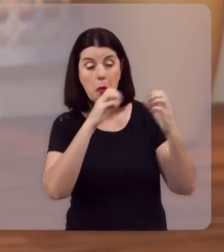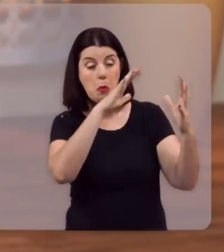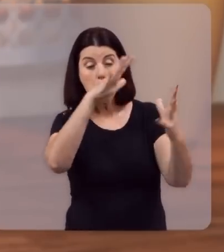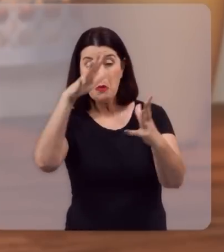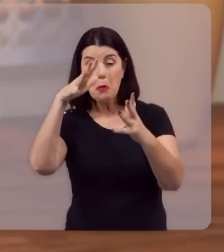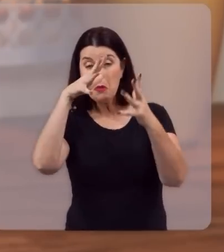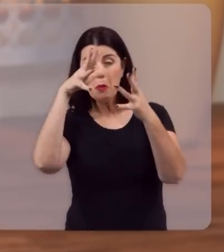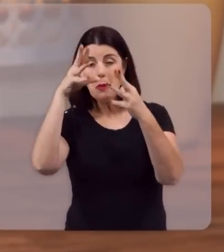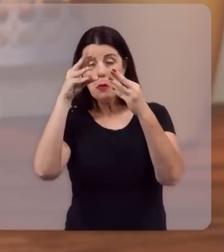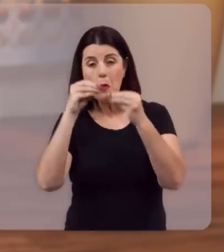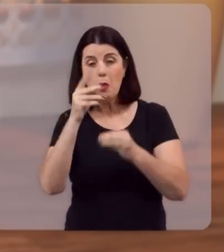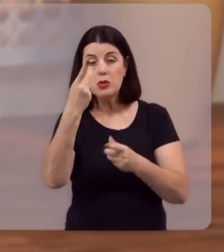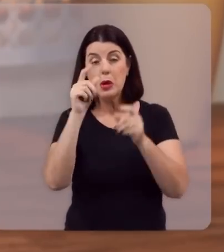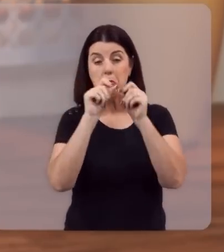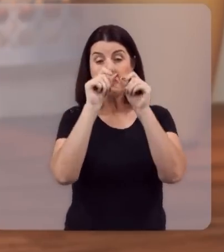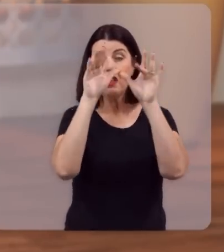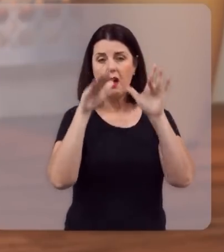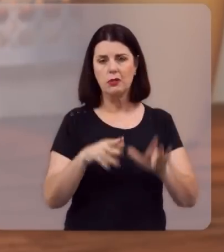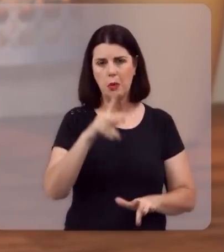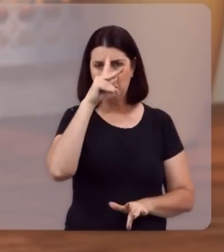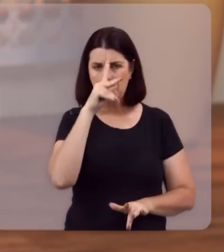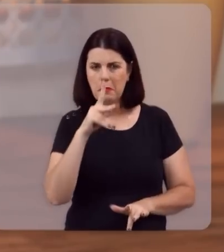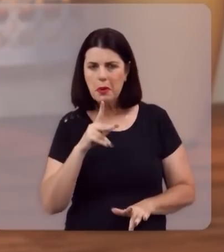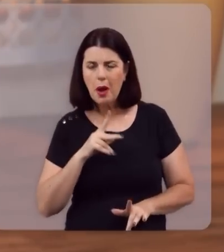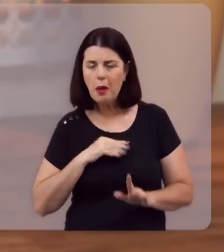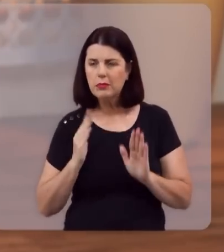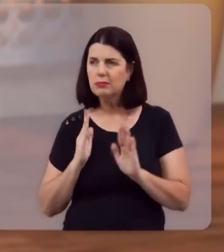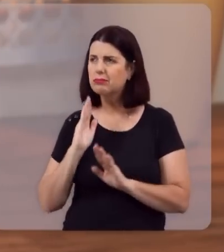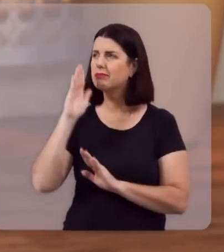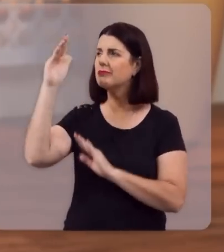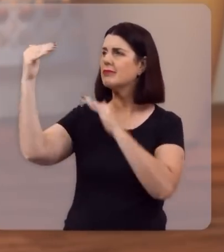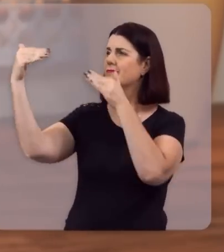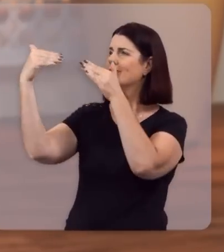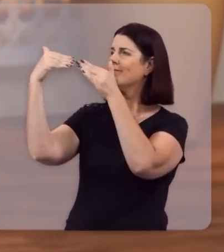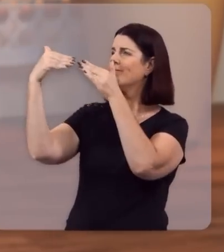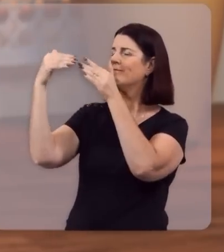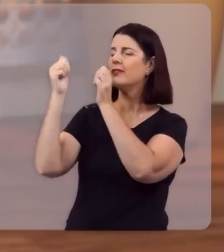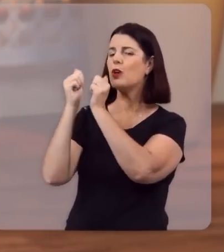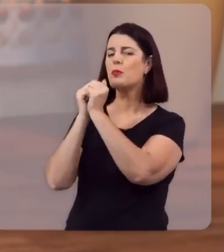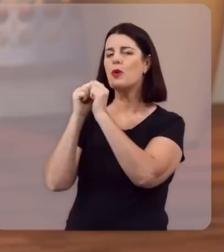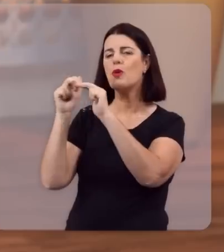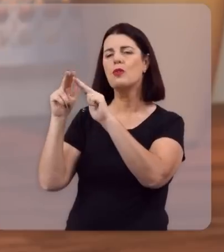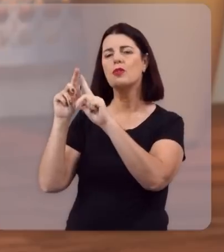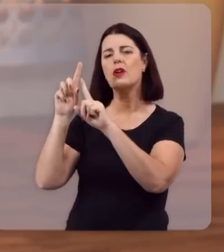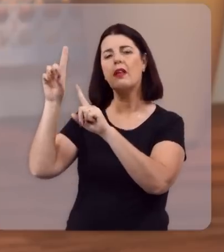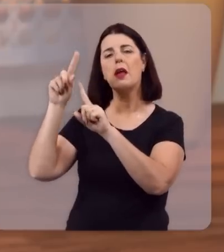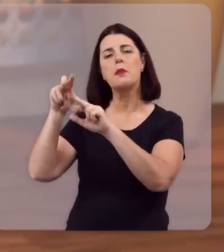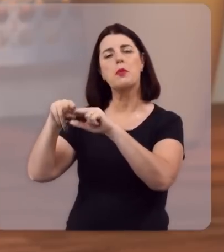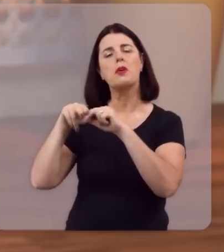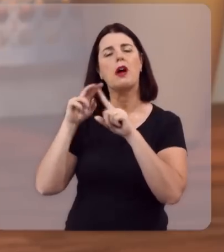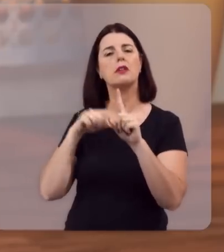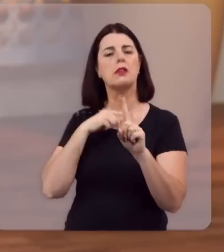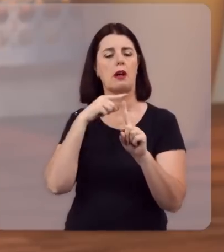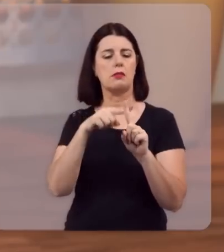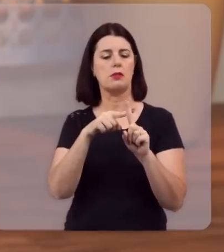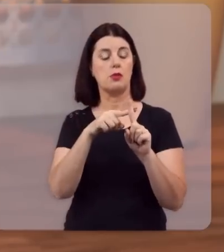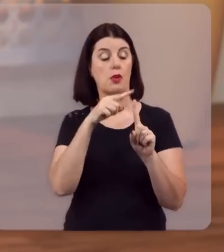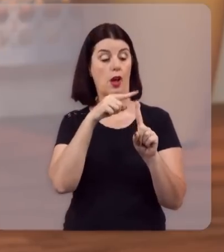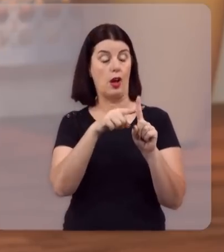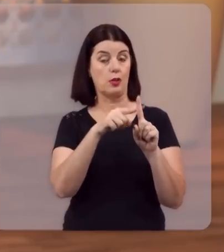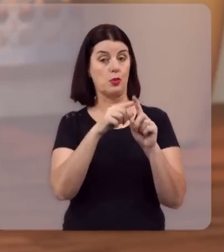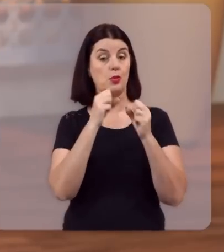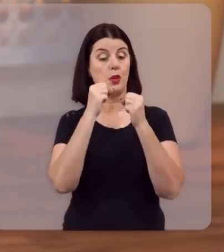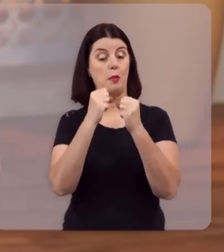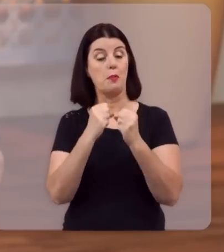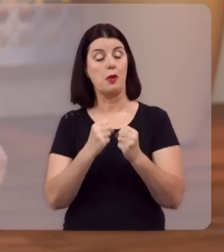criador você tem acesso a ele relacionamento com ele por causa da Cruz então a cruz é a mensagem de